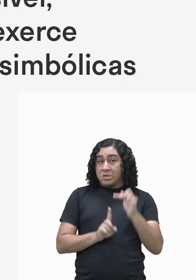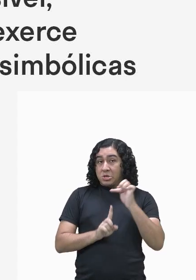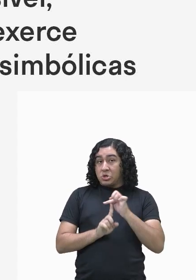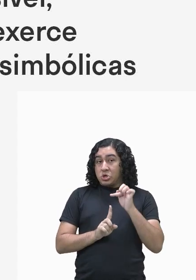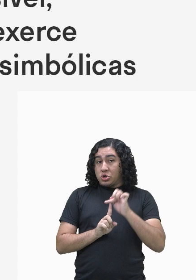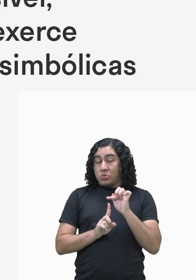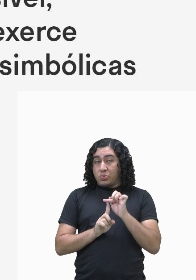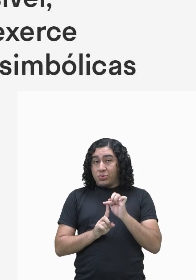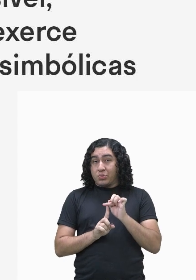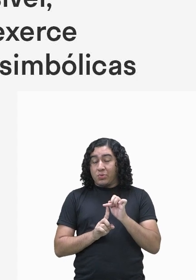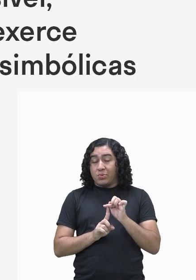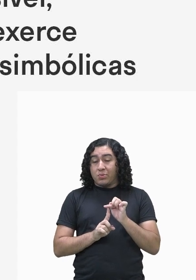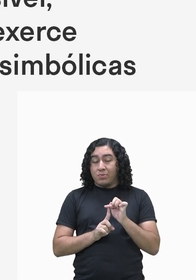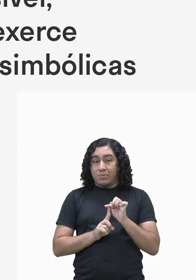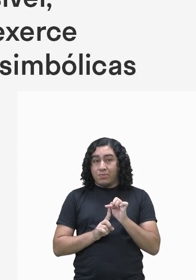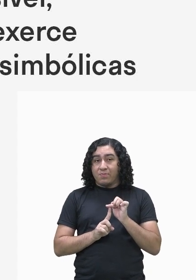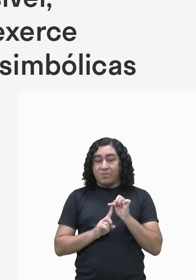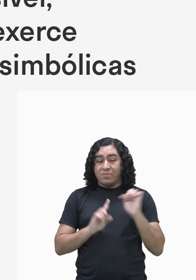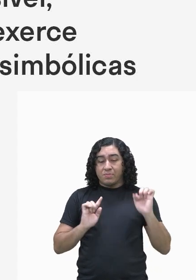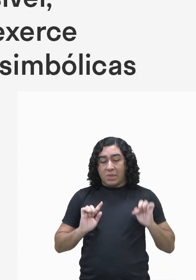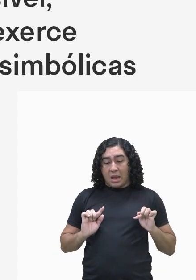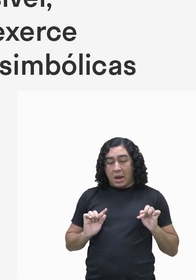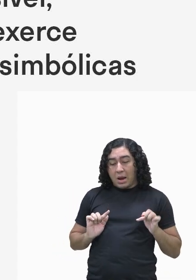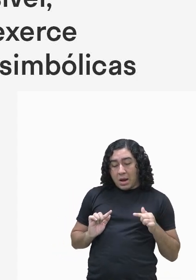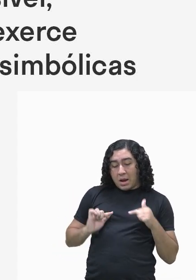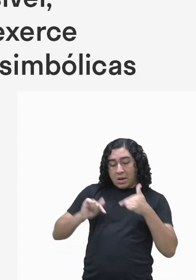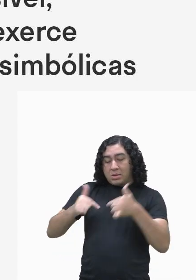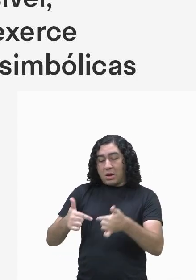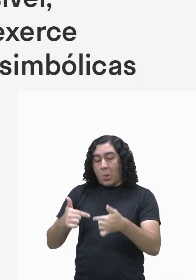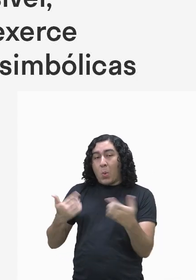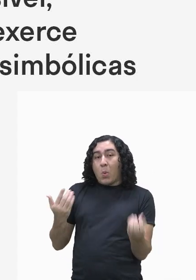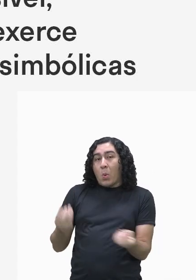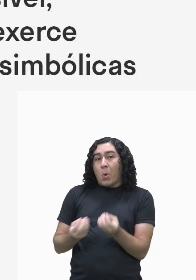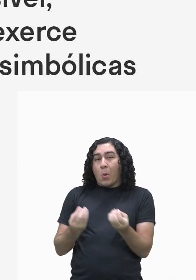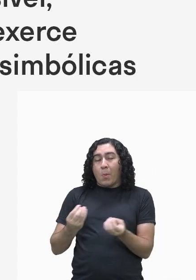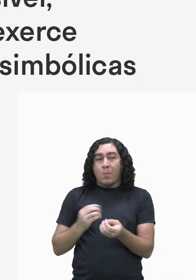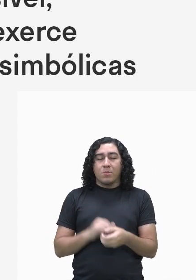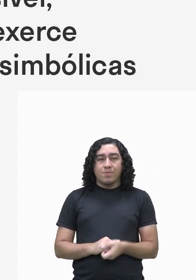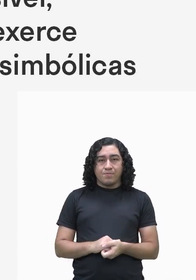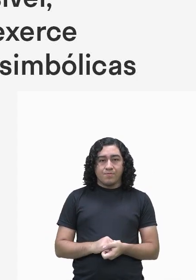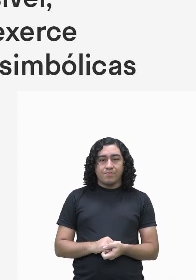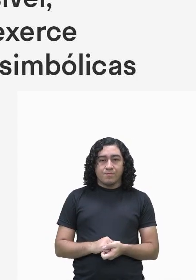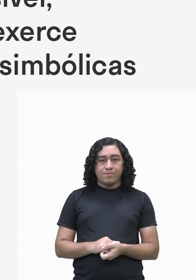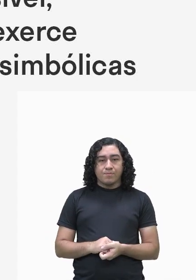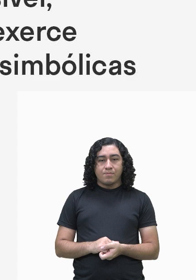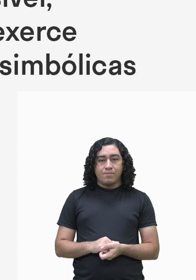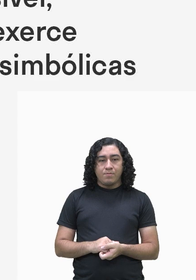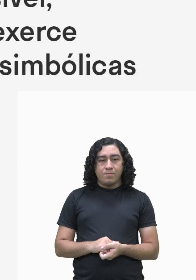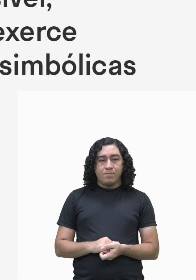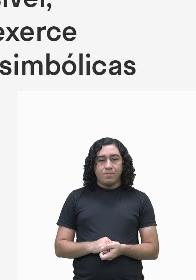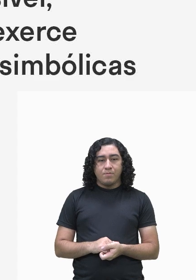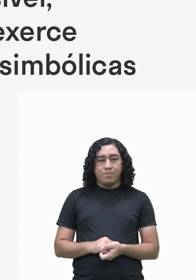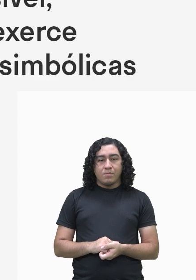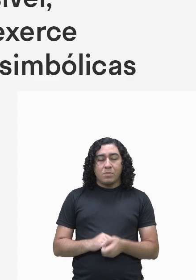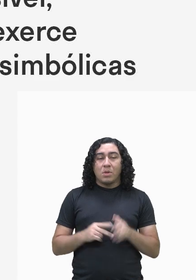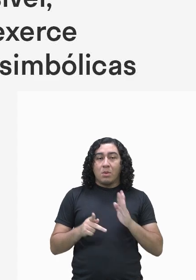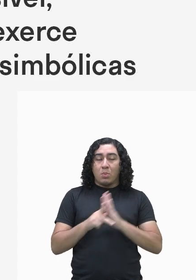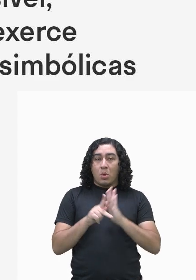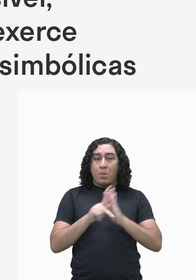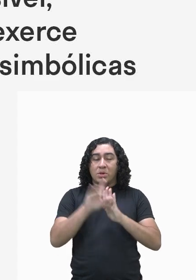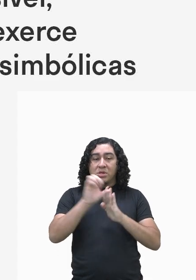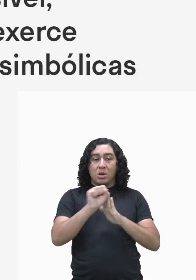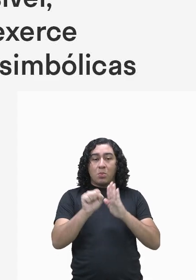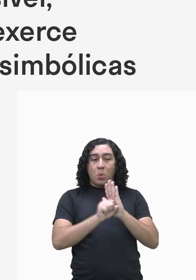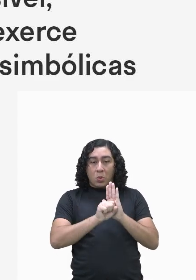ele é exercido essencialmente pelas vias puramente simbólicas